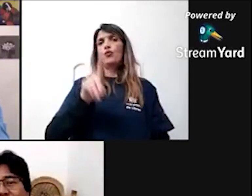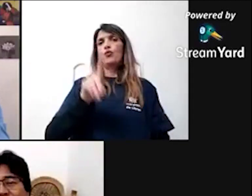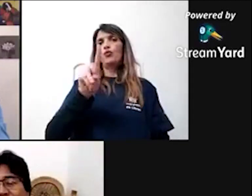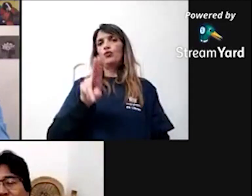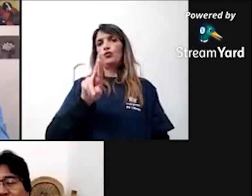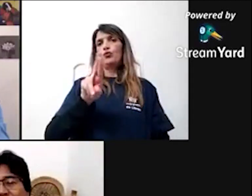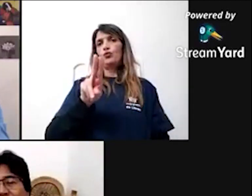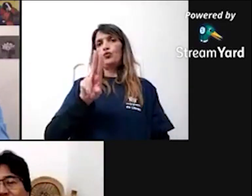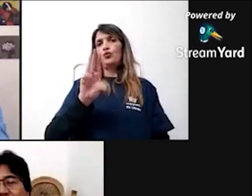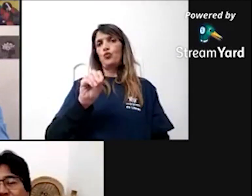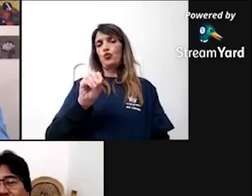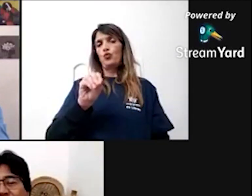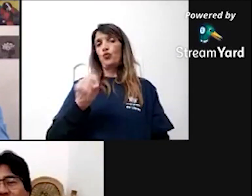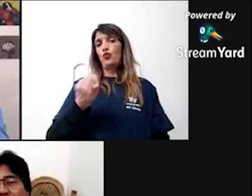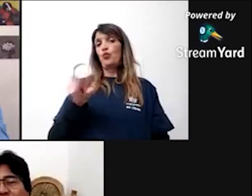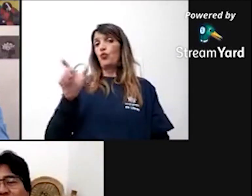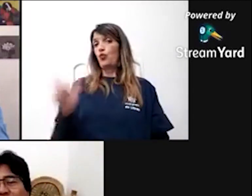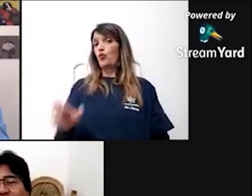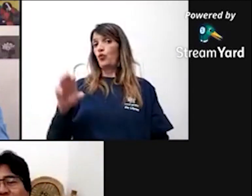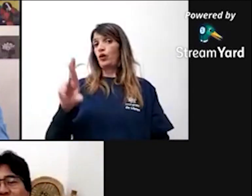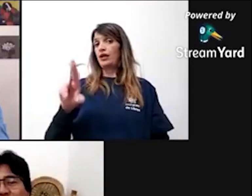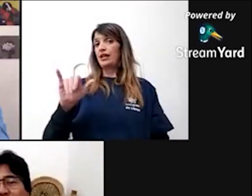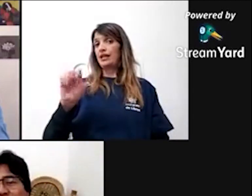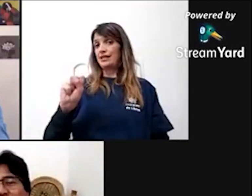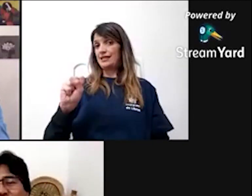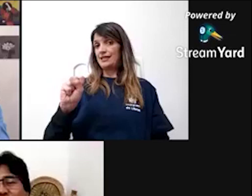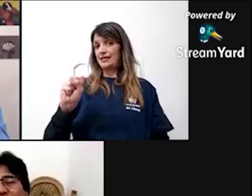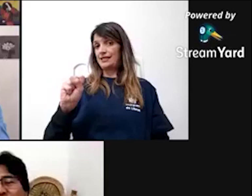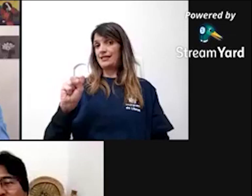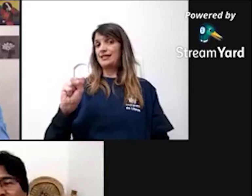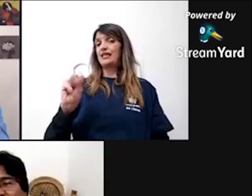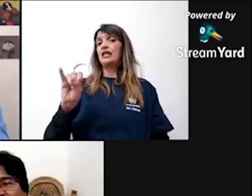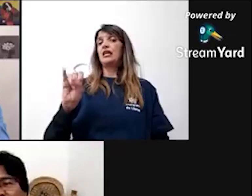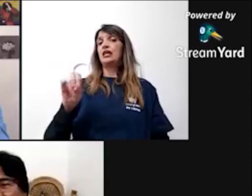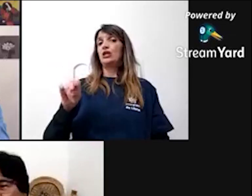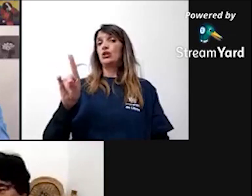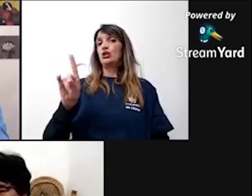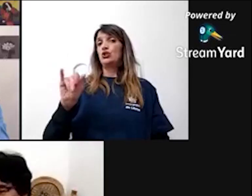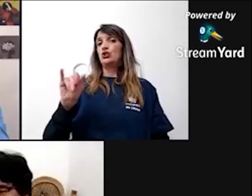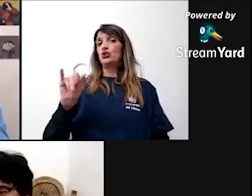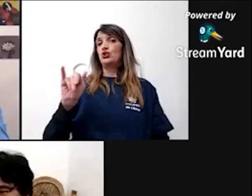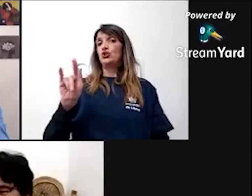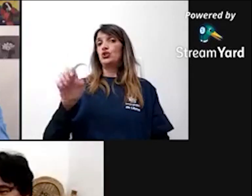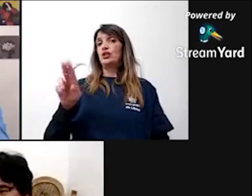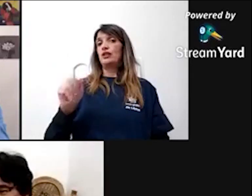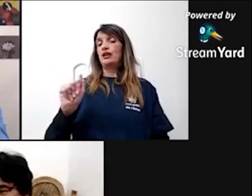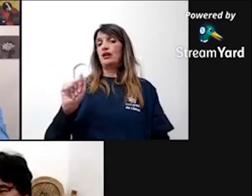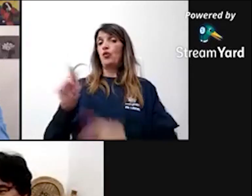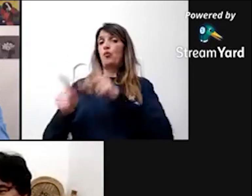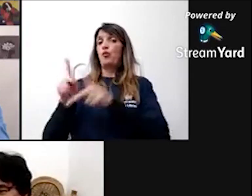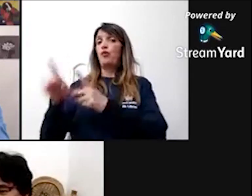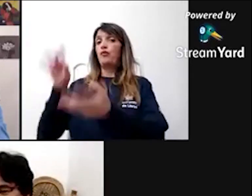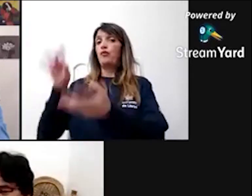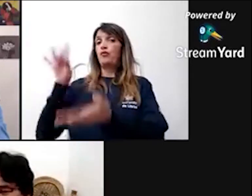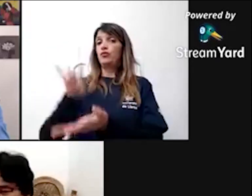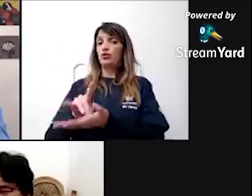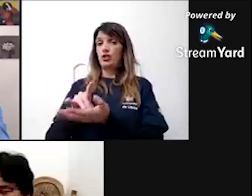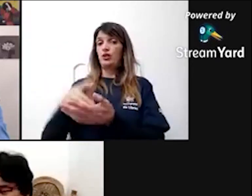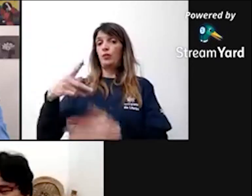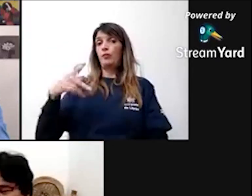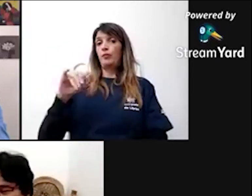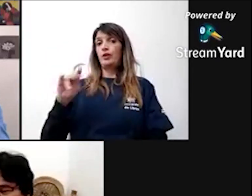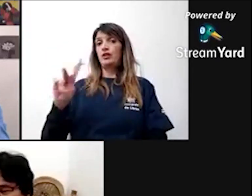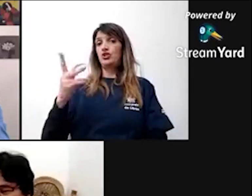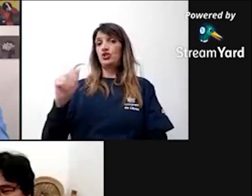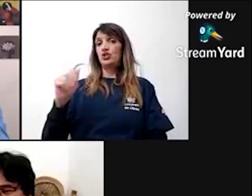ele pertence a um povo originário. O povo originário dele é o povo Wapixana. Então, quando nós que lidamos aqui com São Paulo,